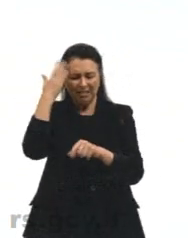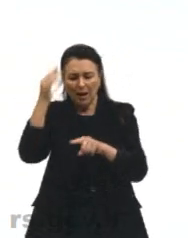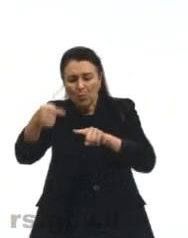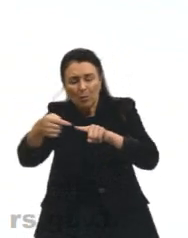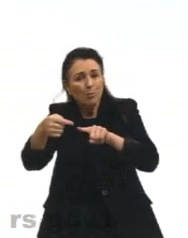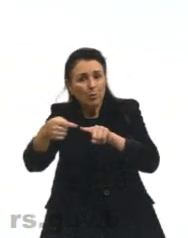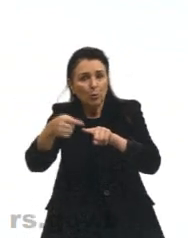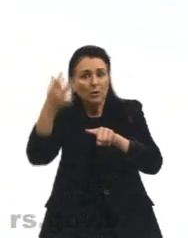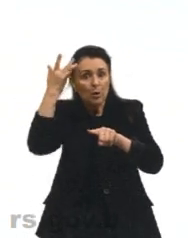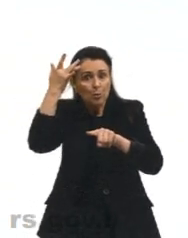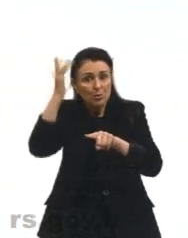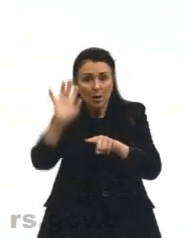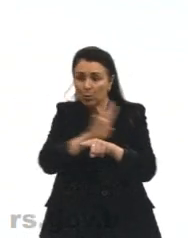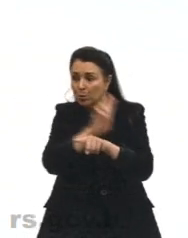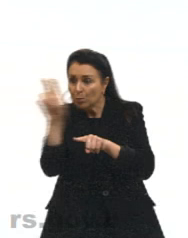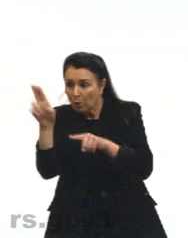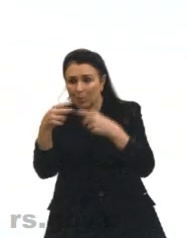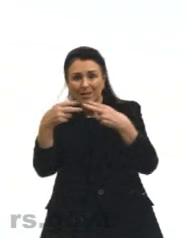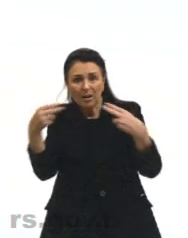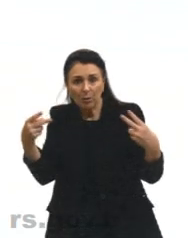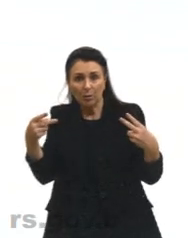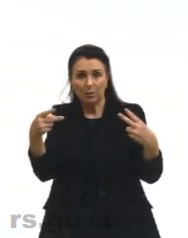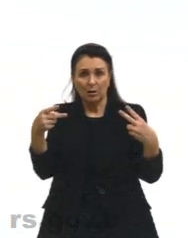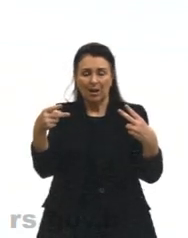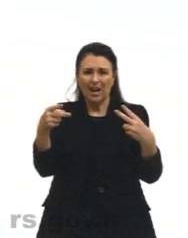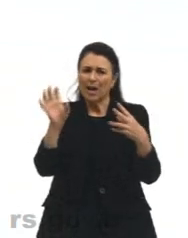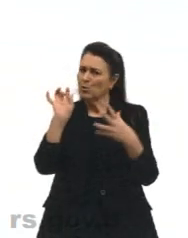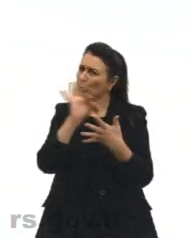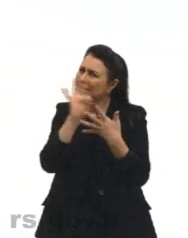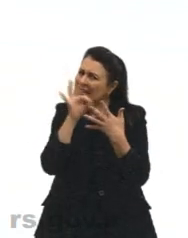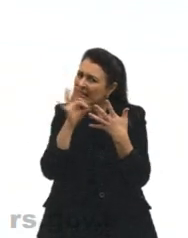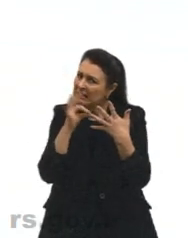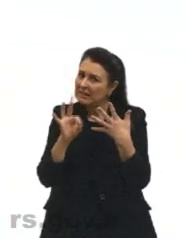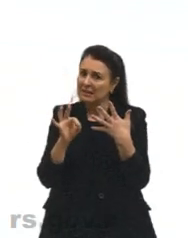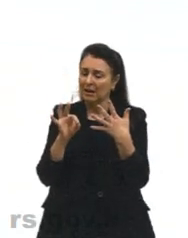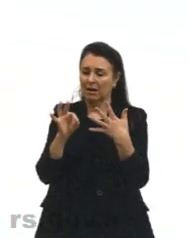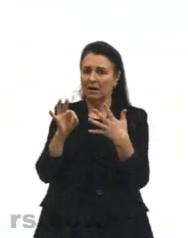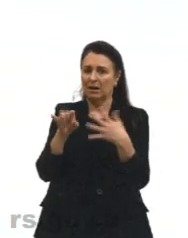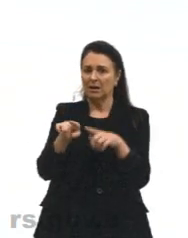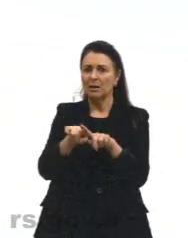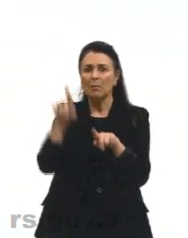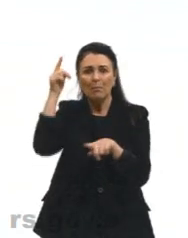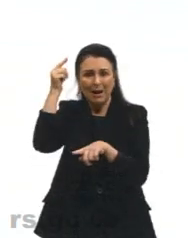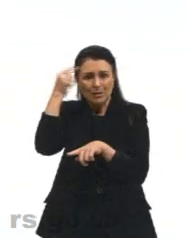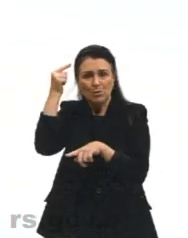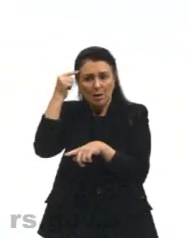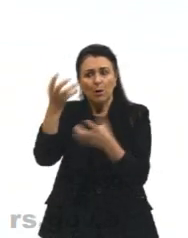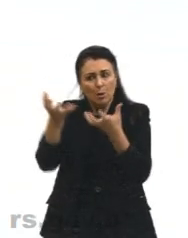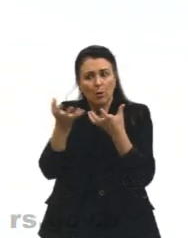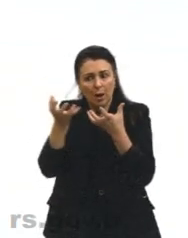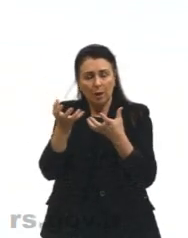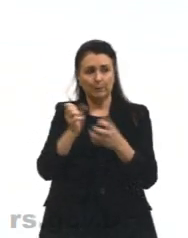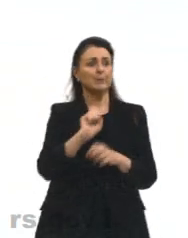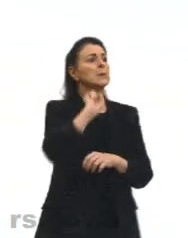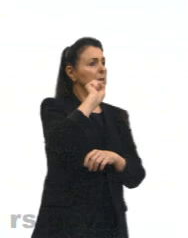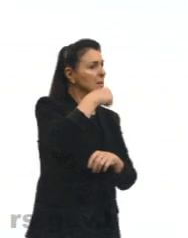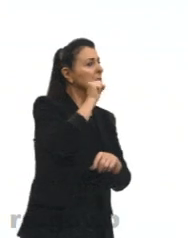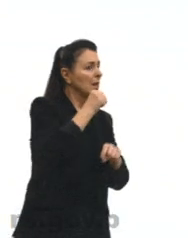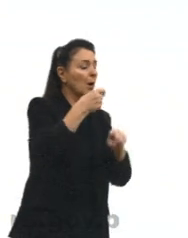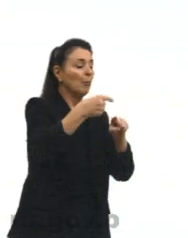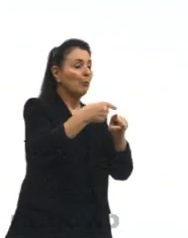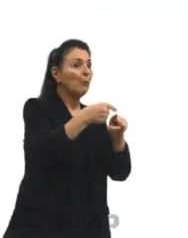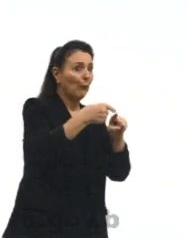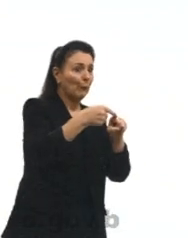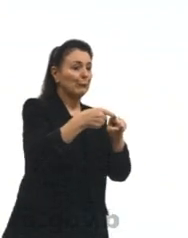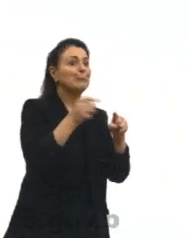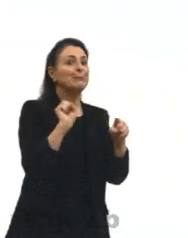posso não saber o nome da coisa e isso é um detalhe mas sei exatamente o que eu quero sim senhor por